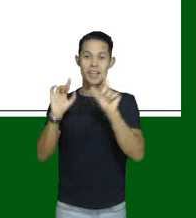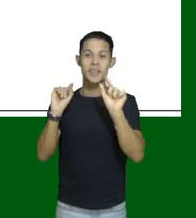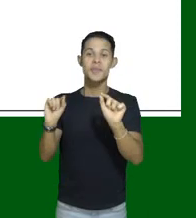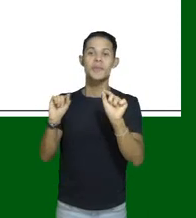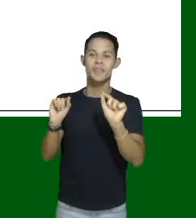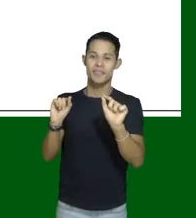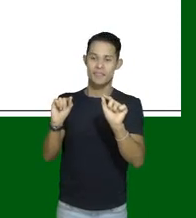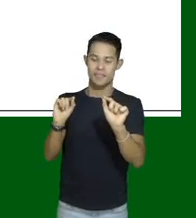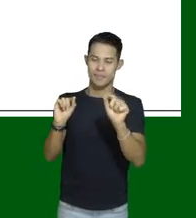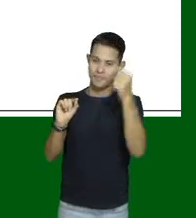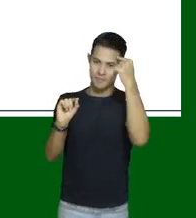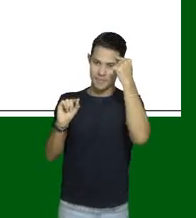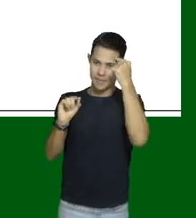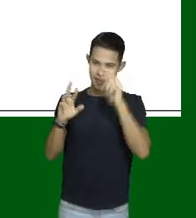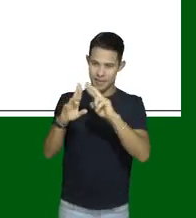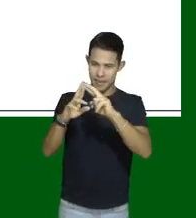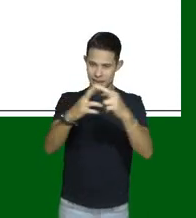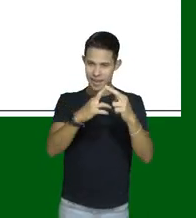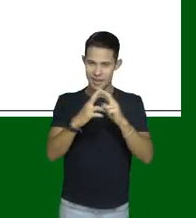pensa na rede.